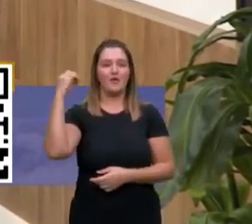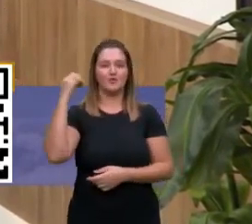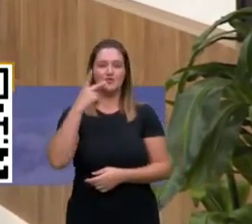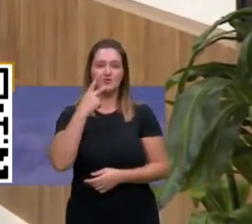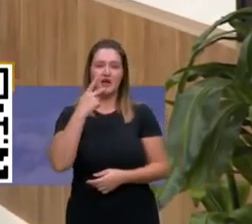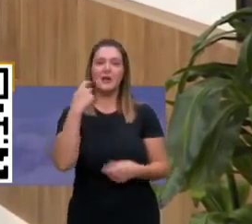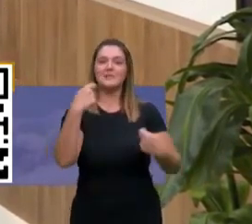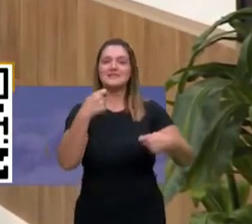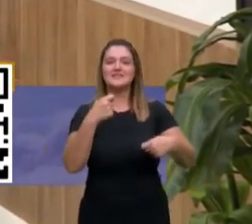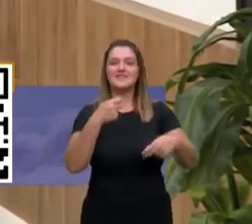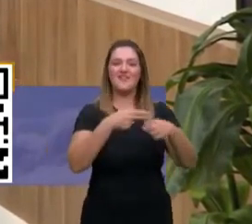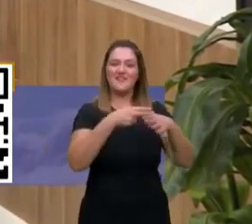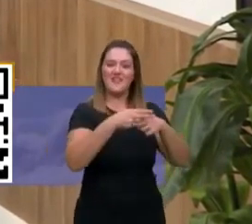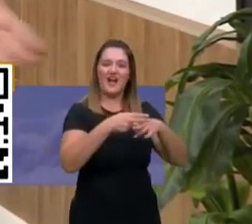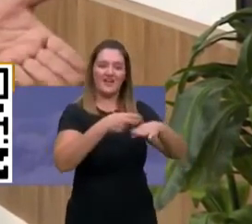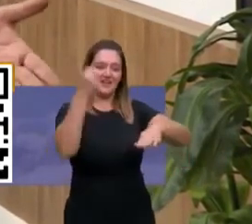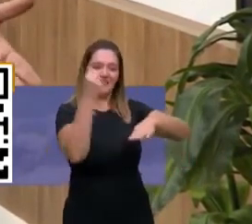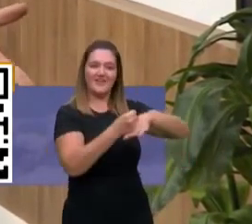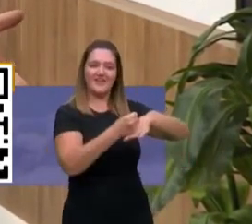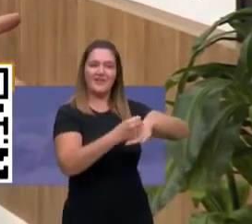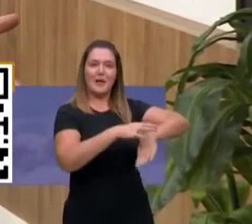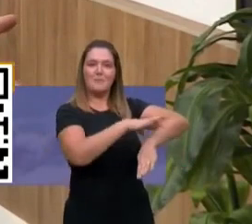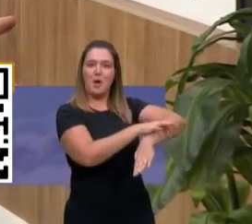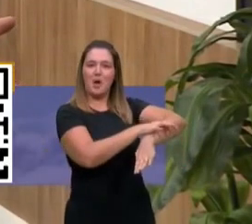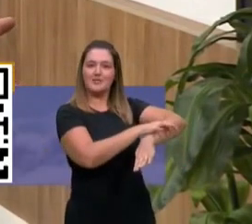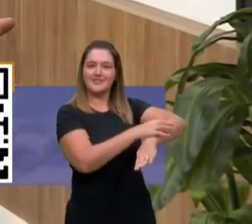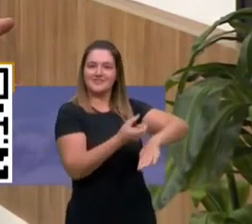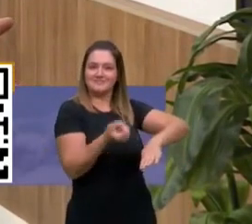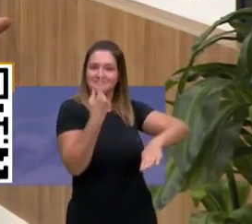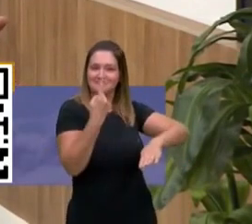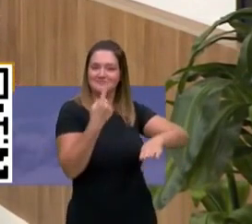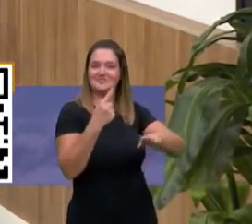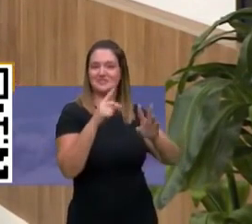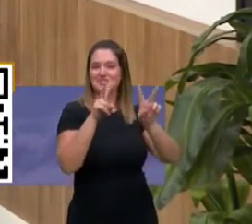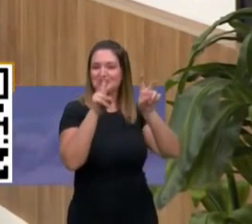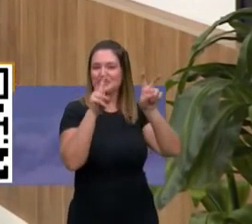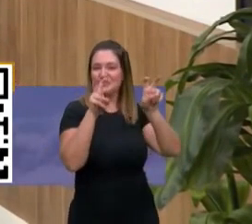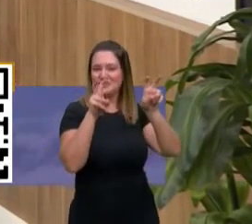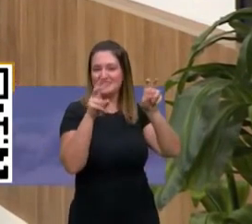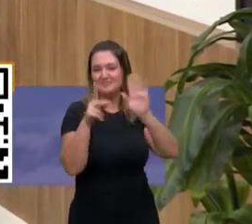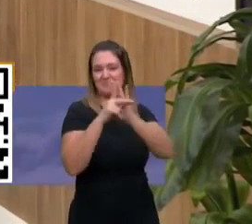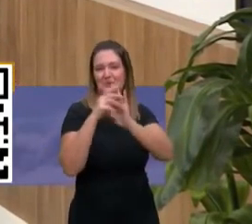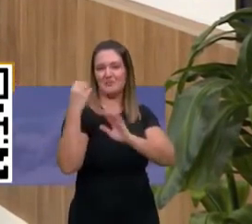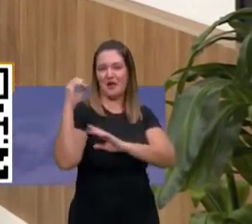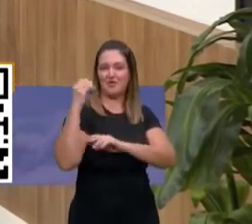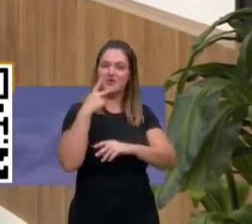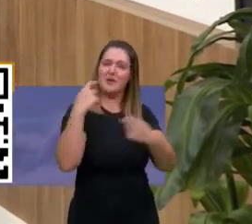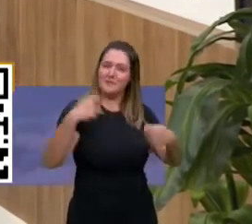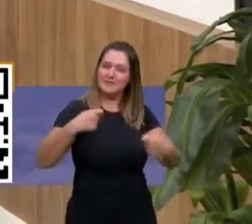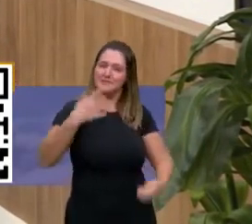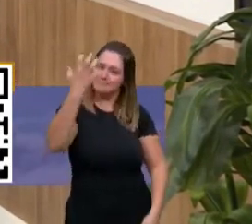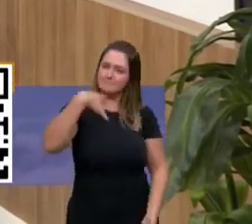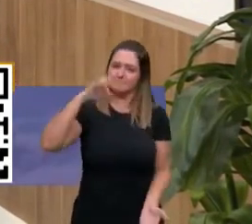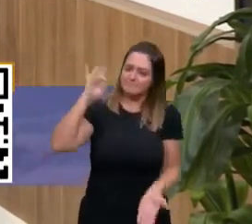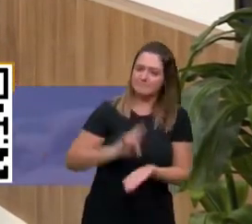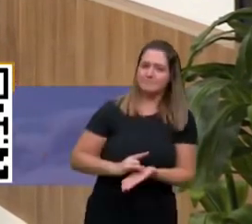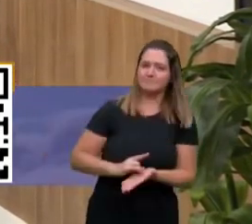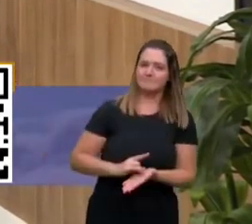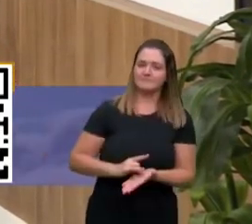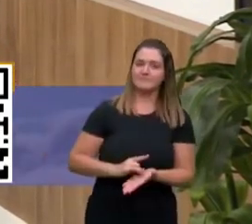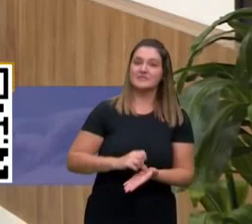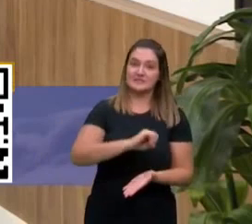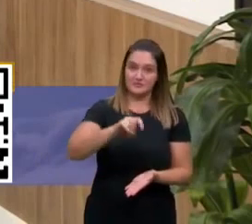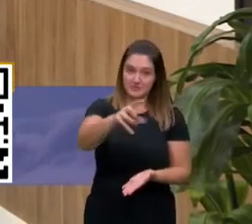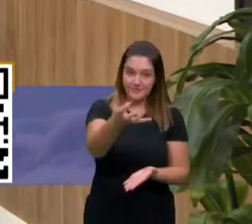uai. Tem que tomar uma decisão, rapaz. E Deus está chamando você para você fazer parte da